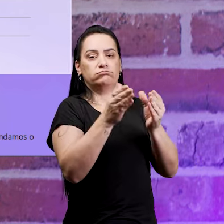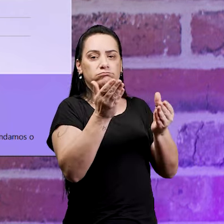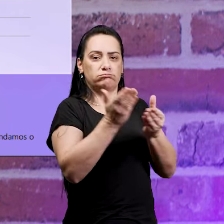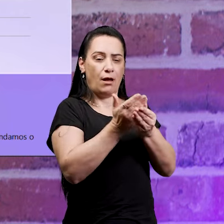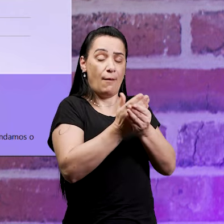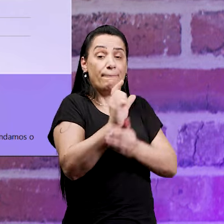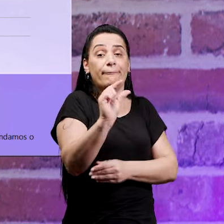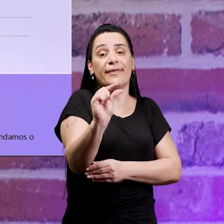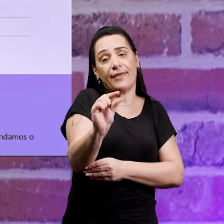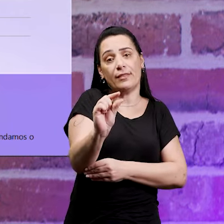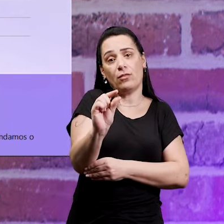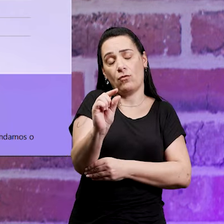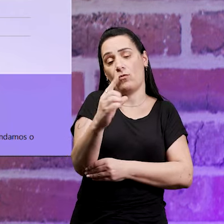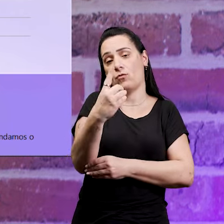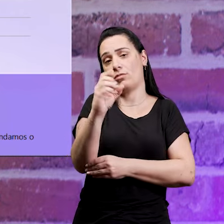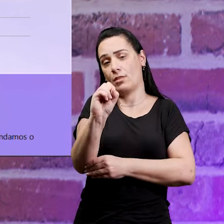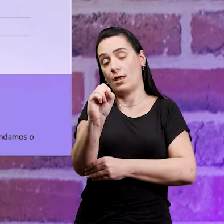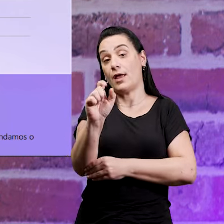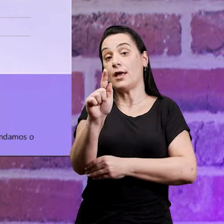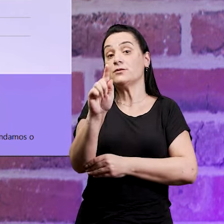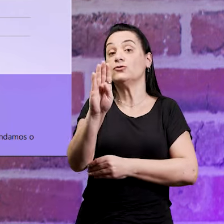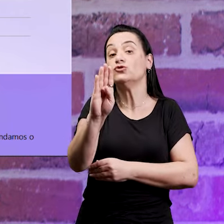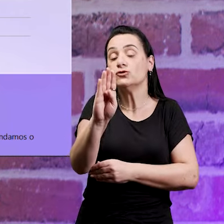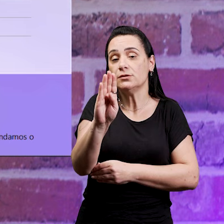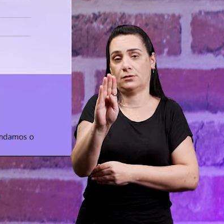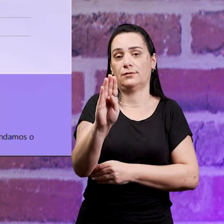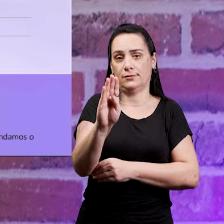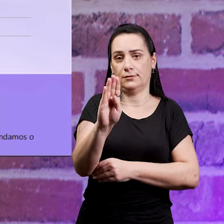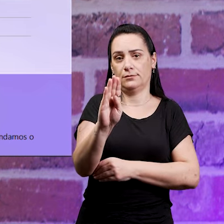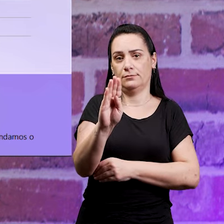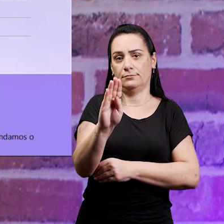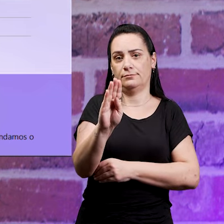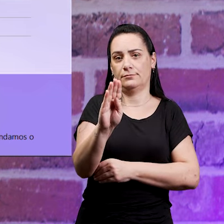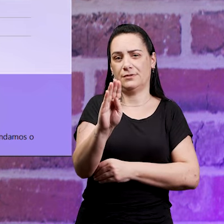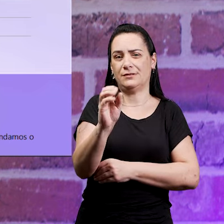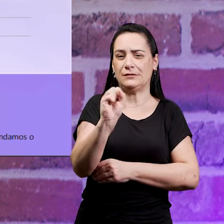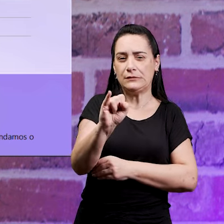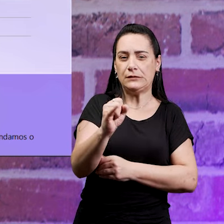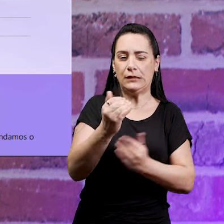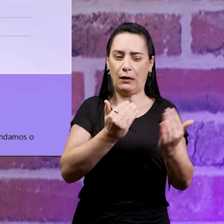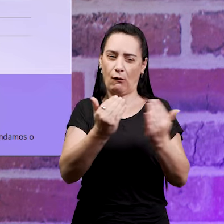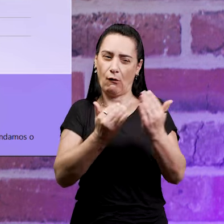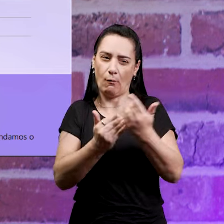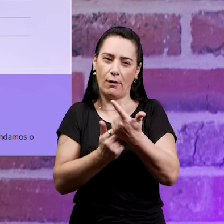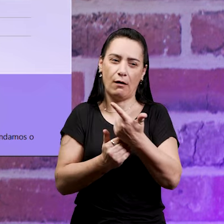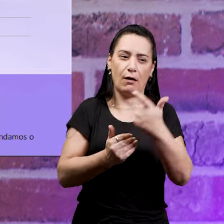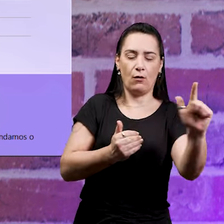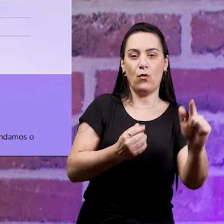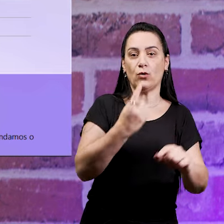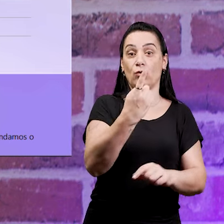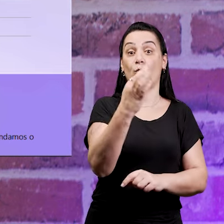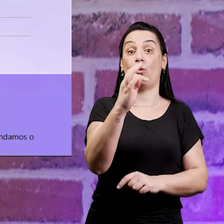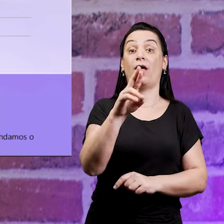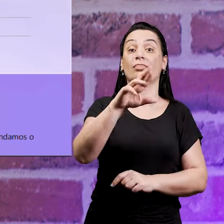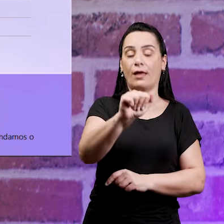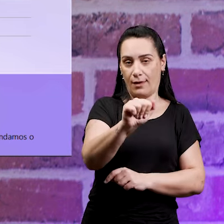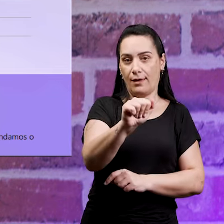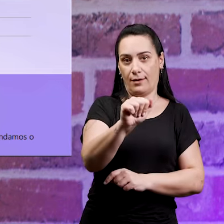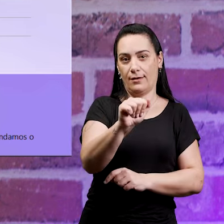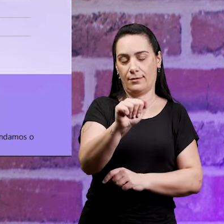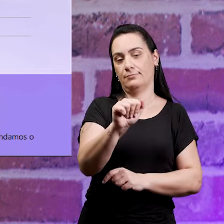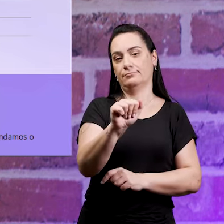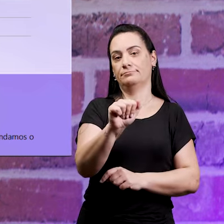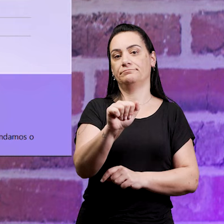armazenamento dele é um pouquinho menor, até 10 GB, referente às outras opções de 1 TB que você tem nas outras